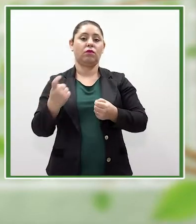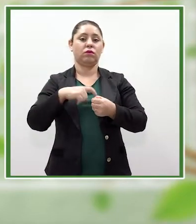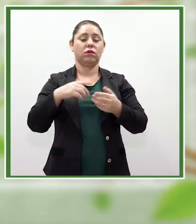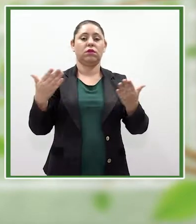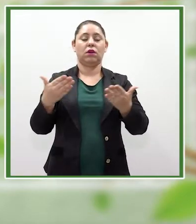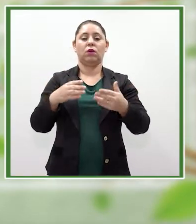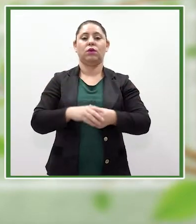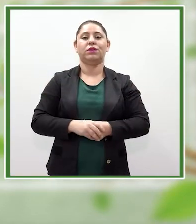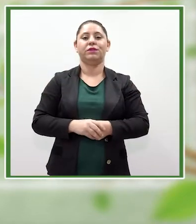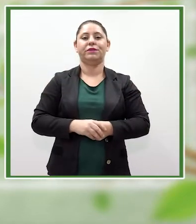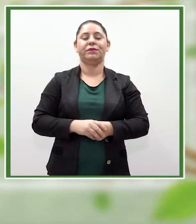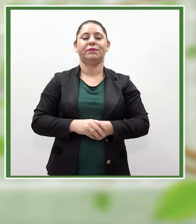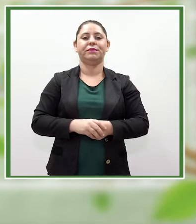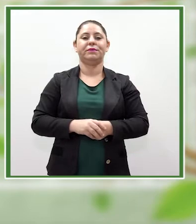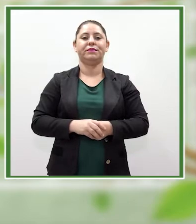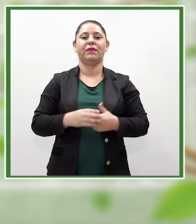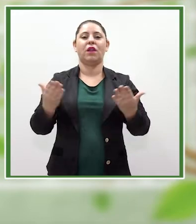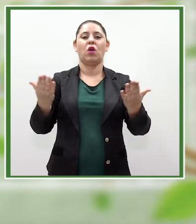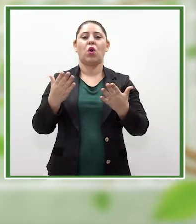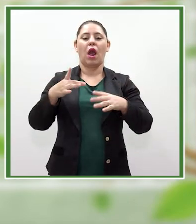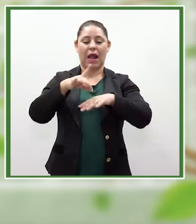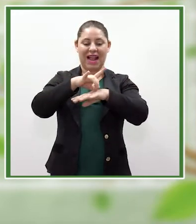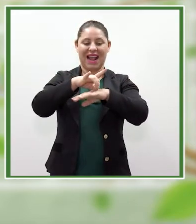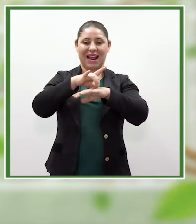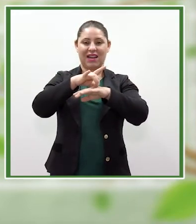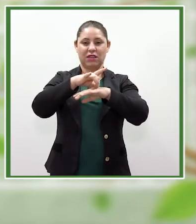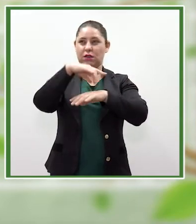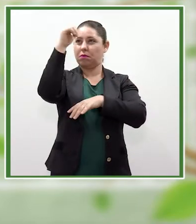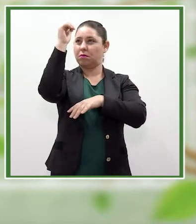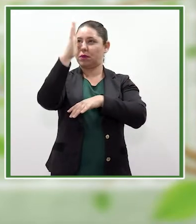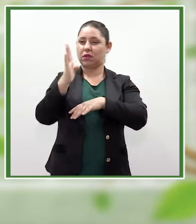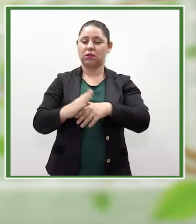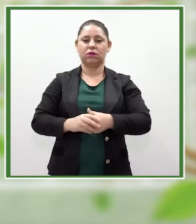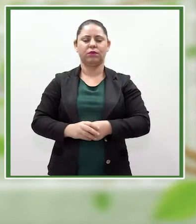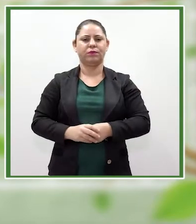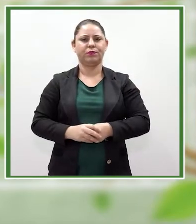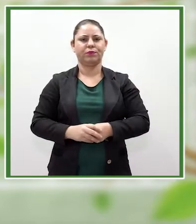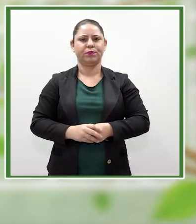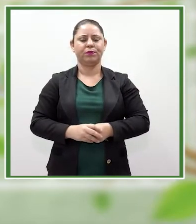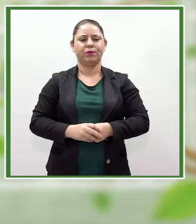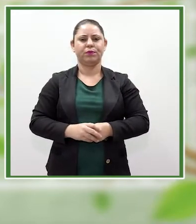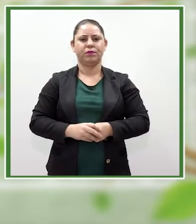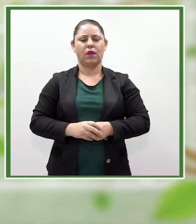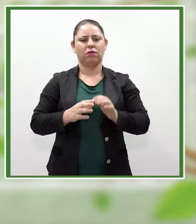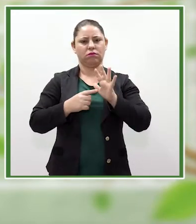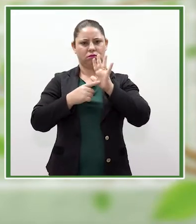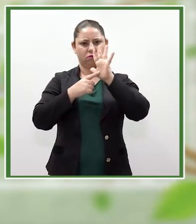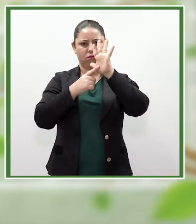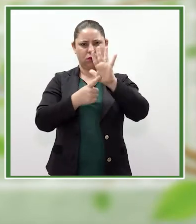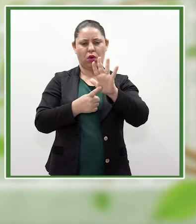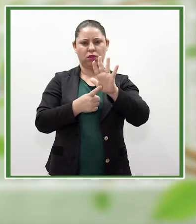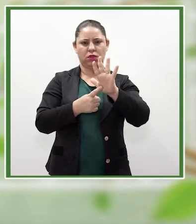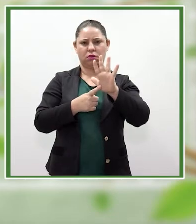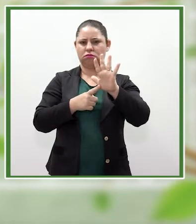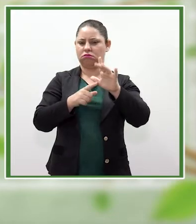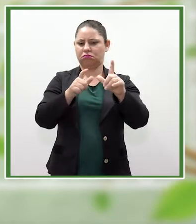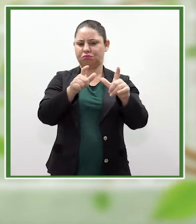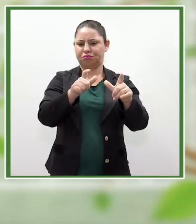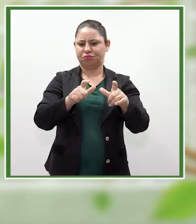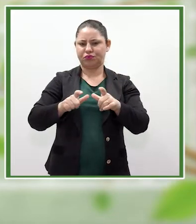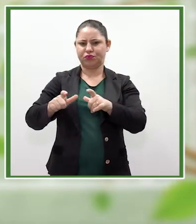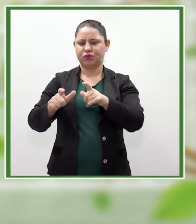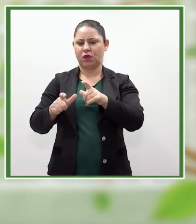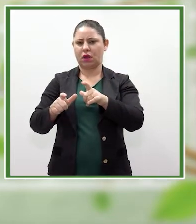nossa média está nesse cenário 2, ou seja, uma taxa de lotação de um animal por hectare, e vejam a